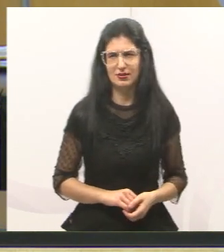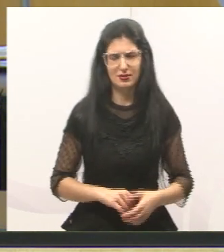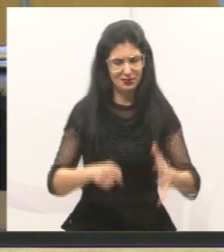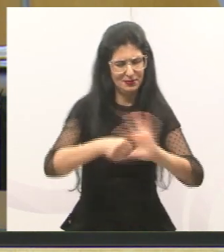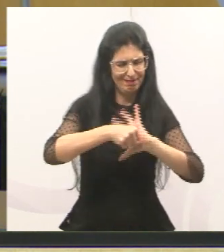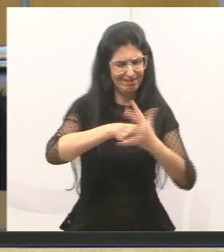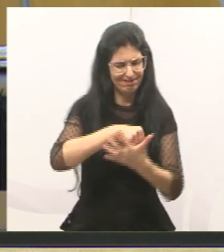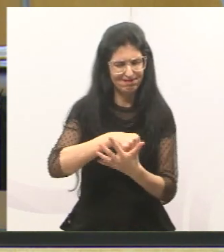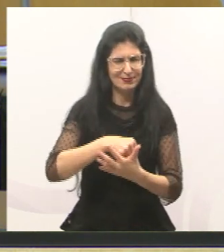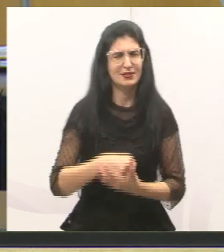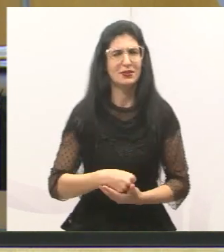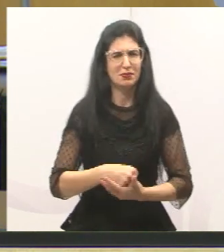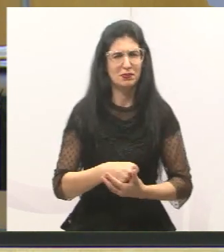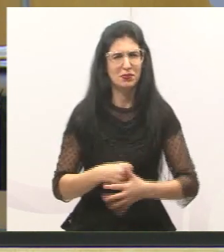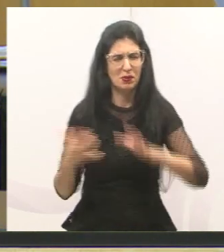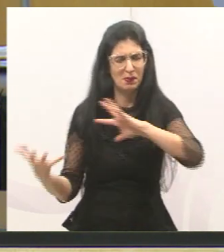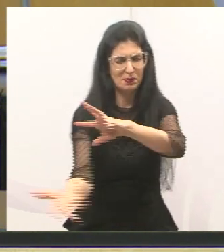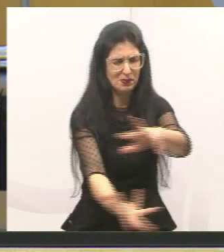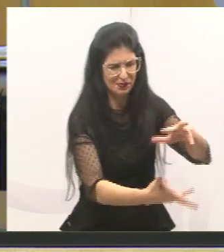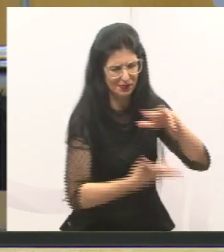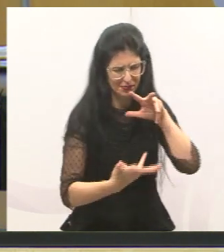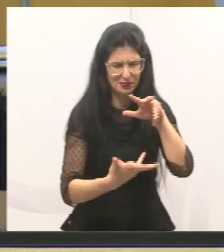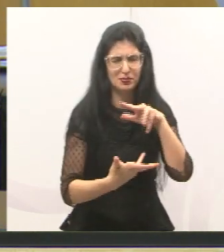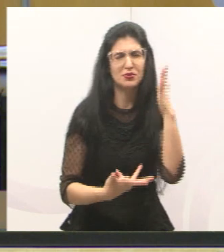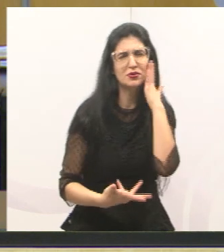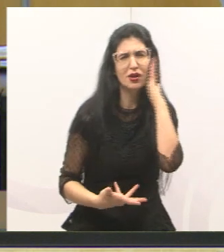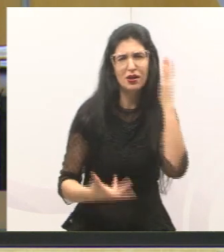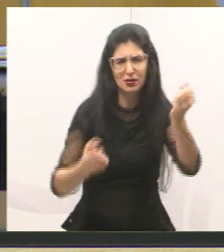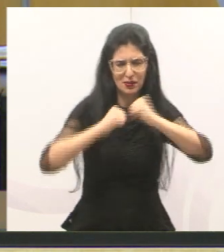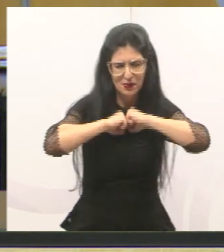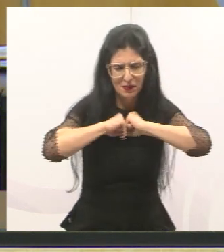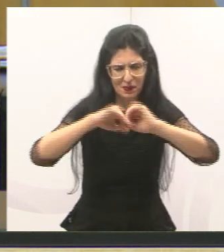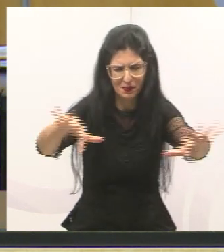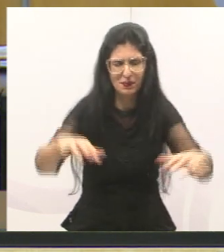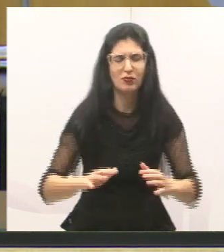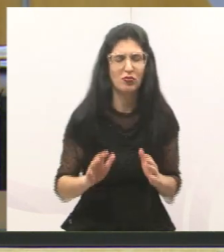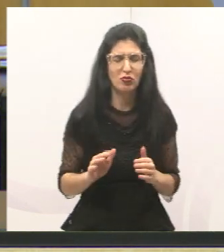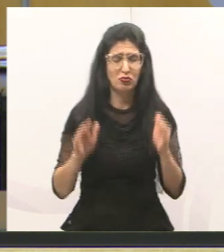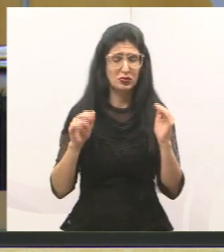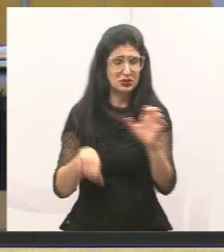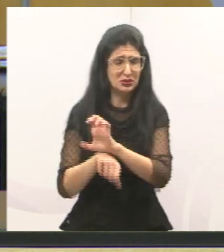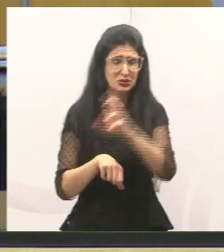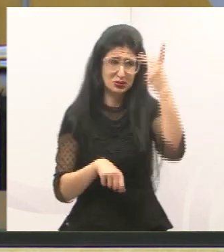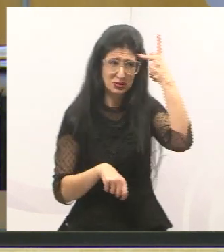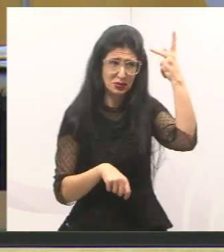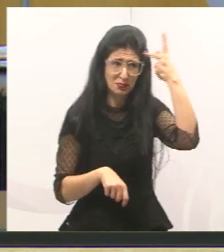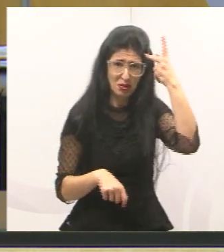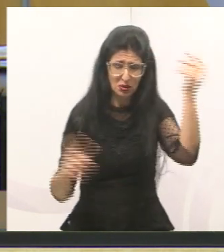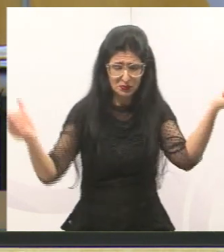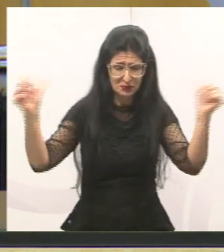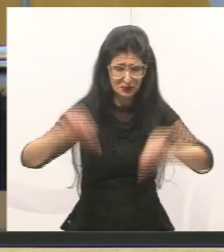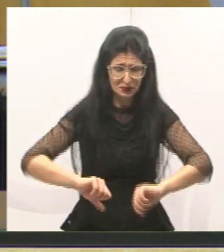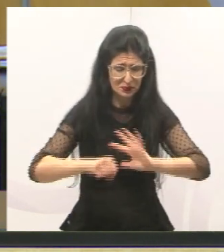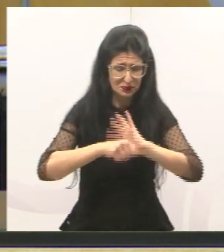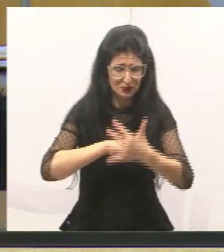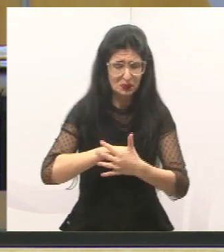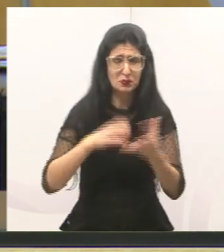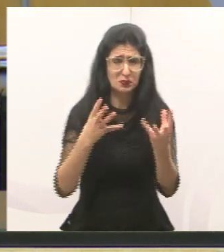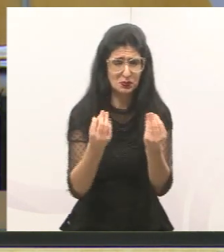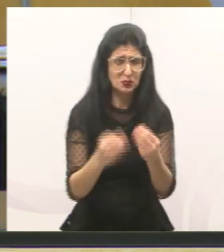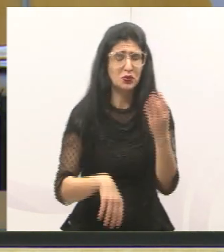pandêmico vivenciado mundialmente, com ênfase especial para o Estado de São Paulo, cujas projeções realizadas pelo governo